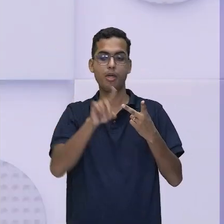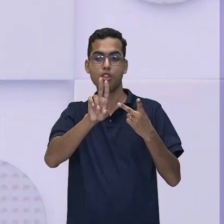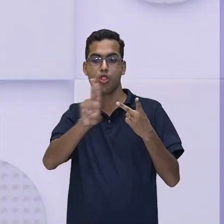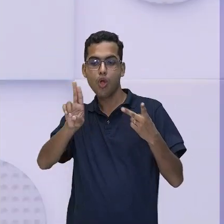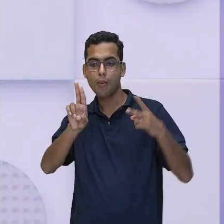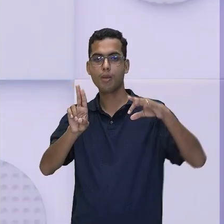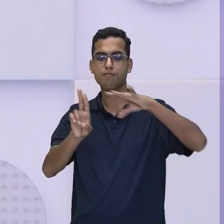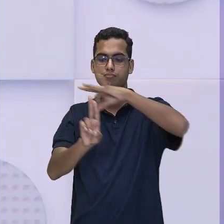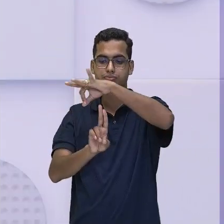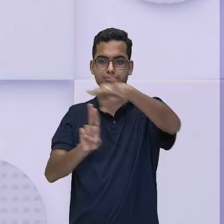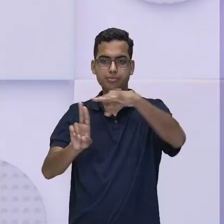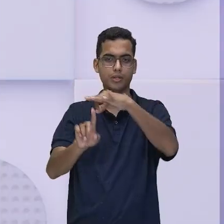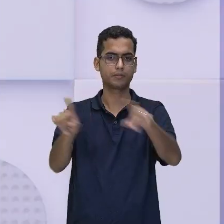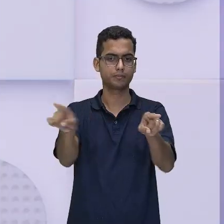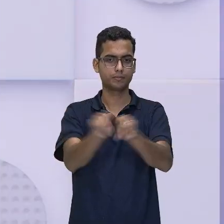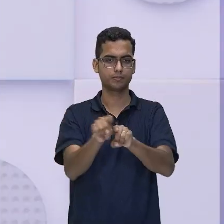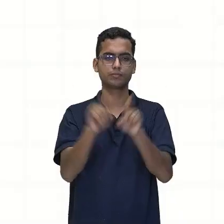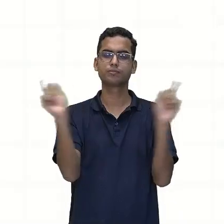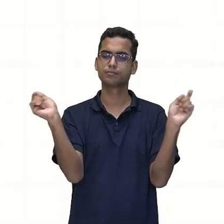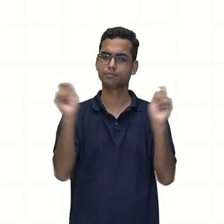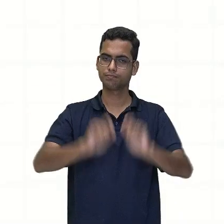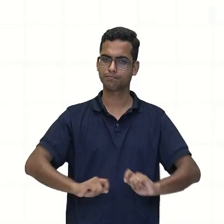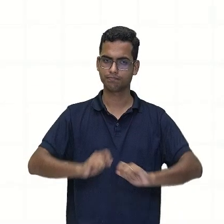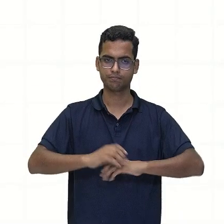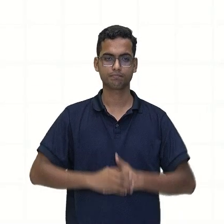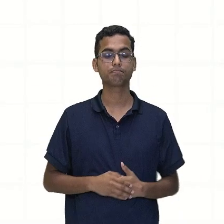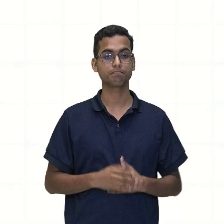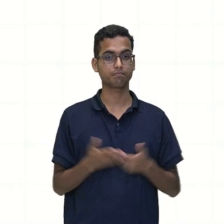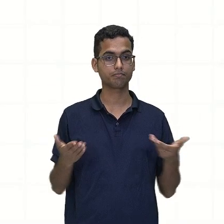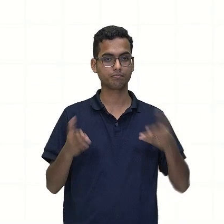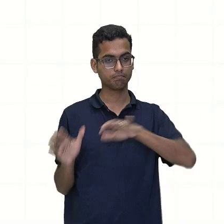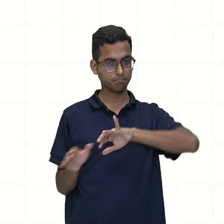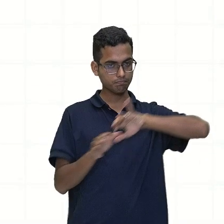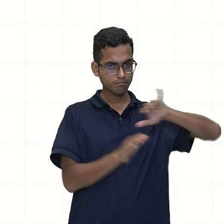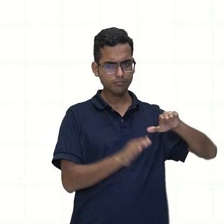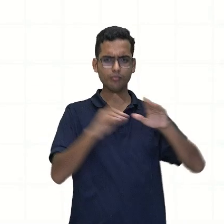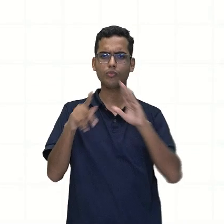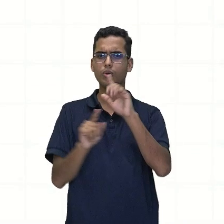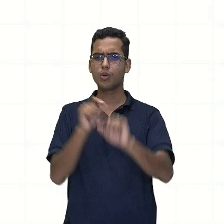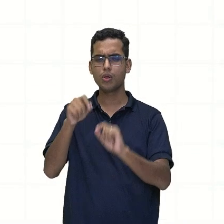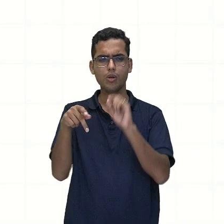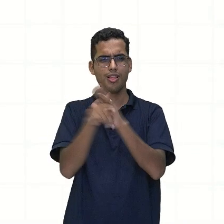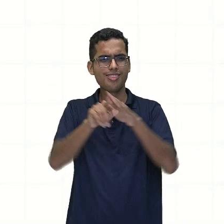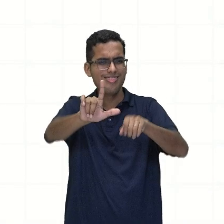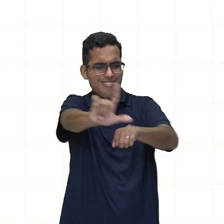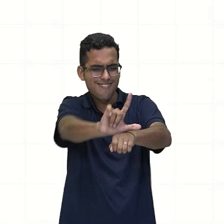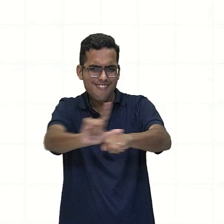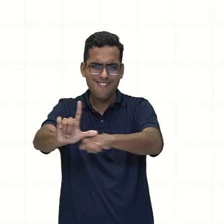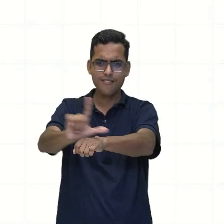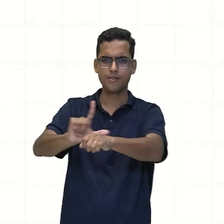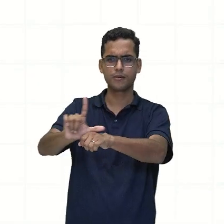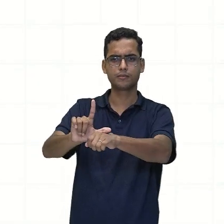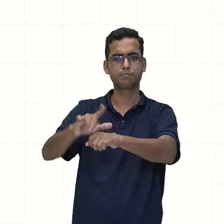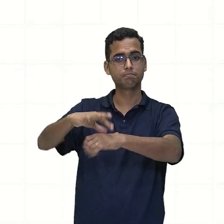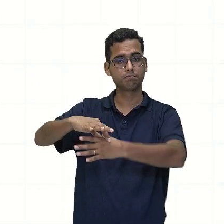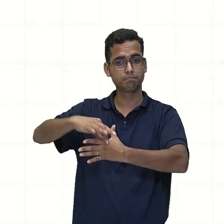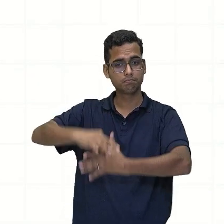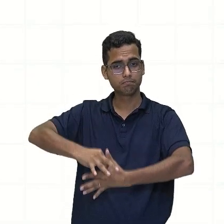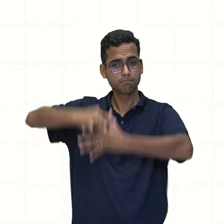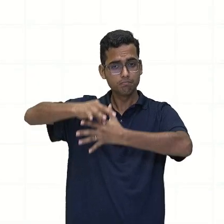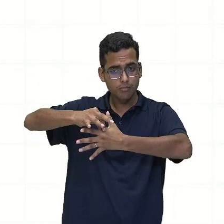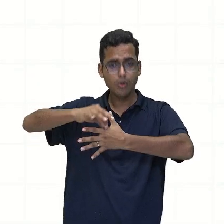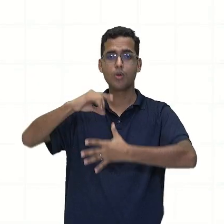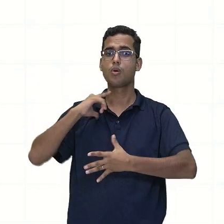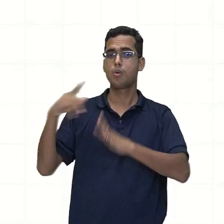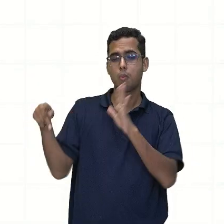realidade amazônica, ok? Agora nós vamos ver também a dimensão da liderança. Quando pensamos na